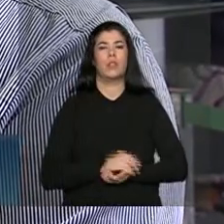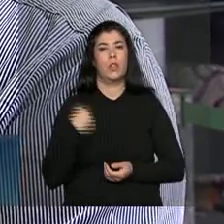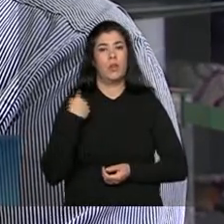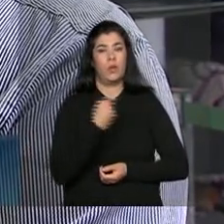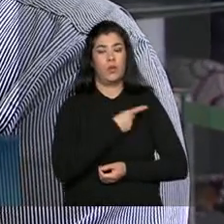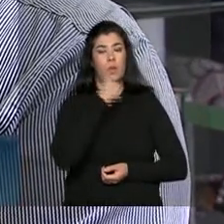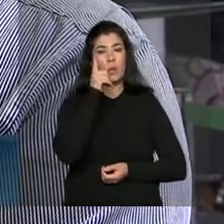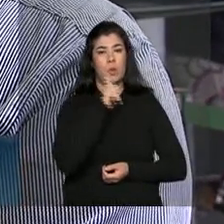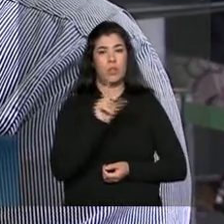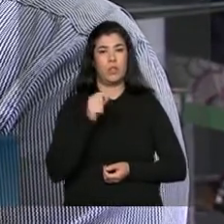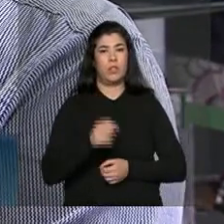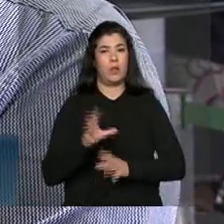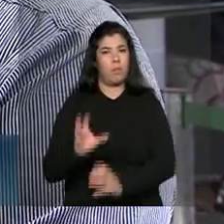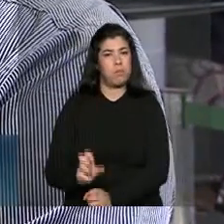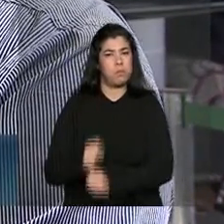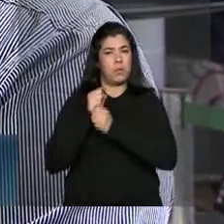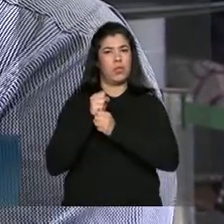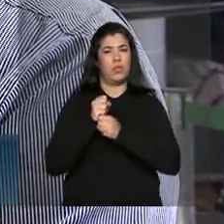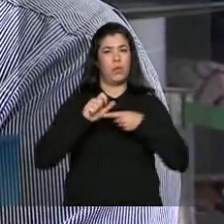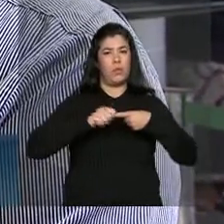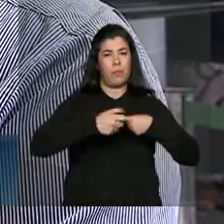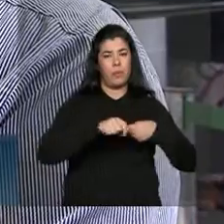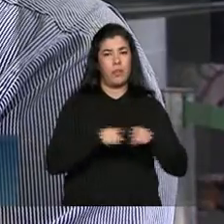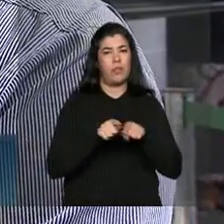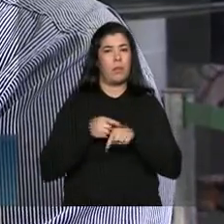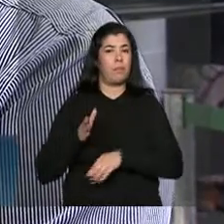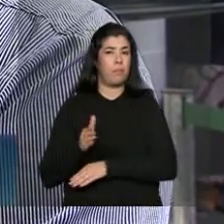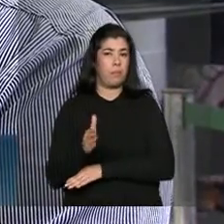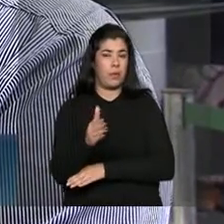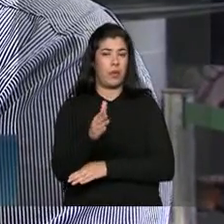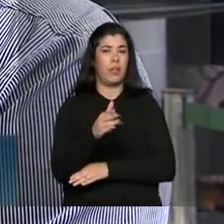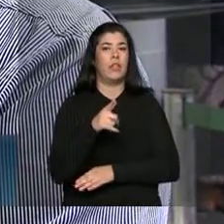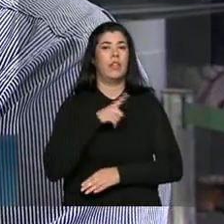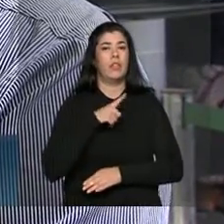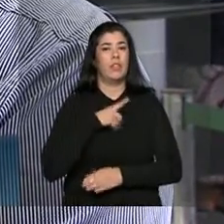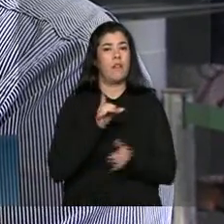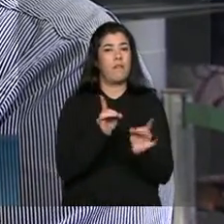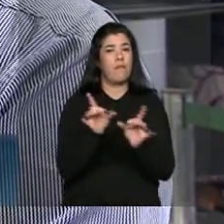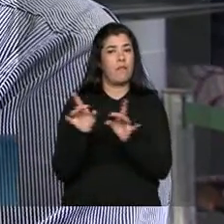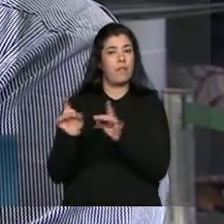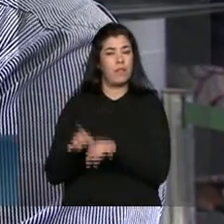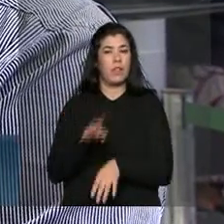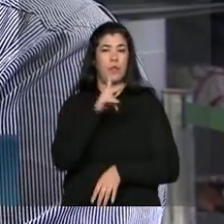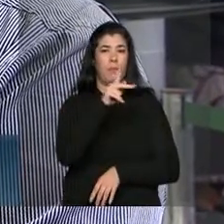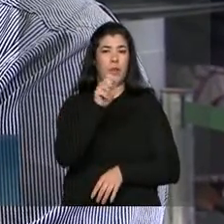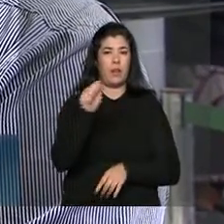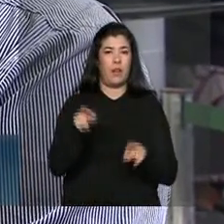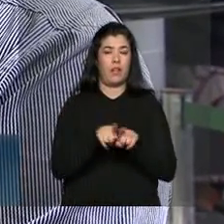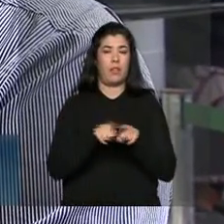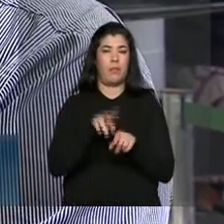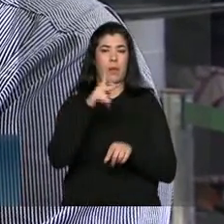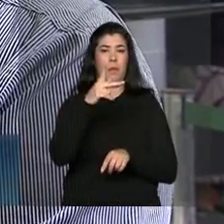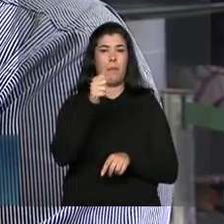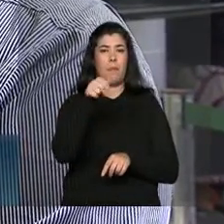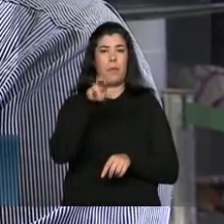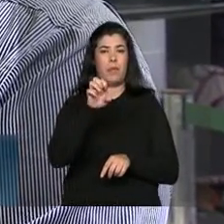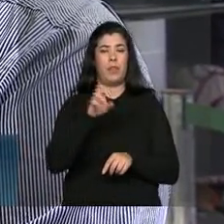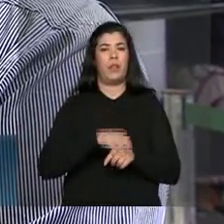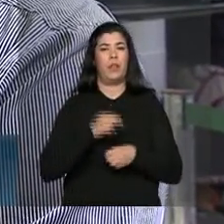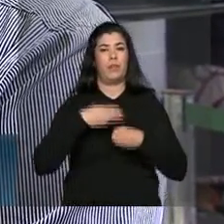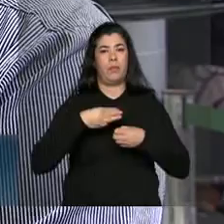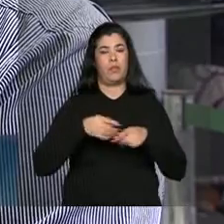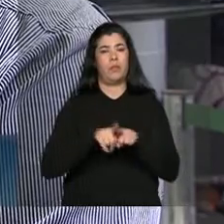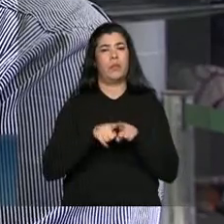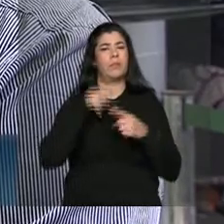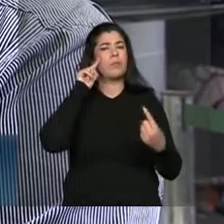nosso ponto forte é a mandioca, o milho e o peixe, que a gente escoa tudo para o PAA e para o PNAE do município. Qual